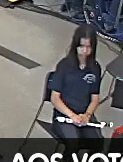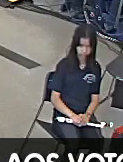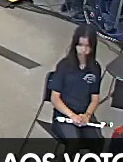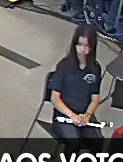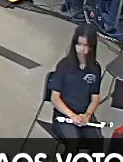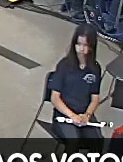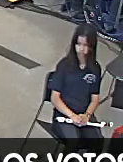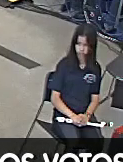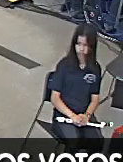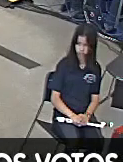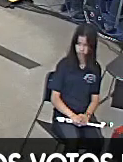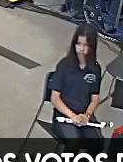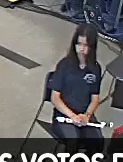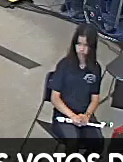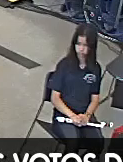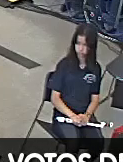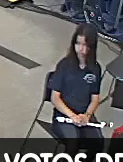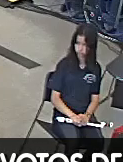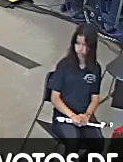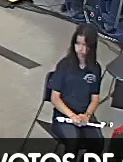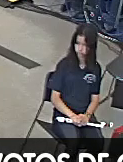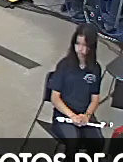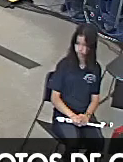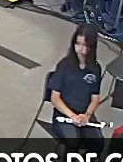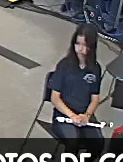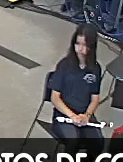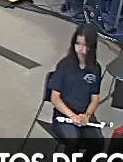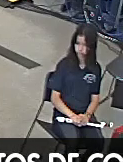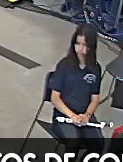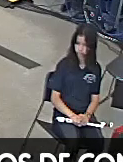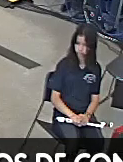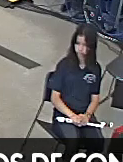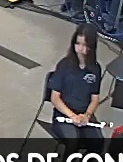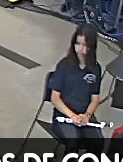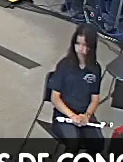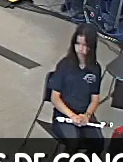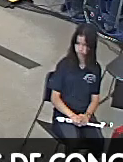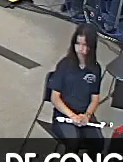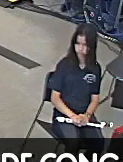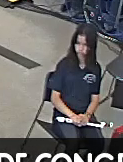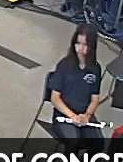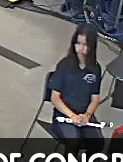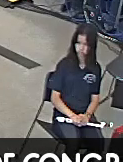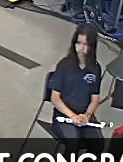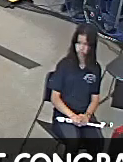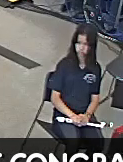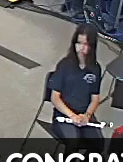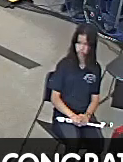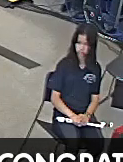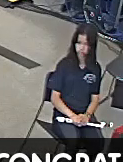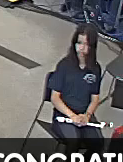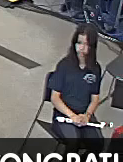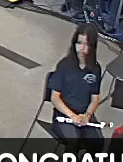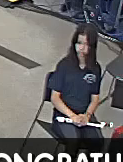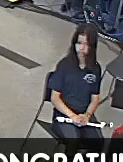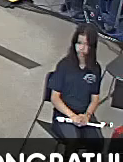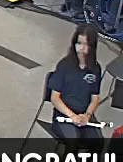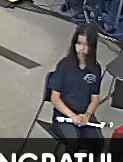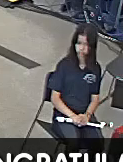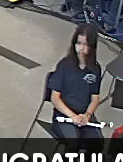para essas crianças e jovens, né, de famílias pobres, né? É um